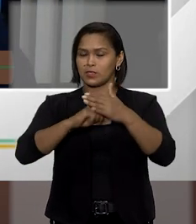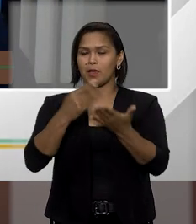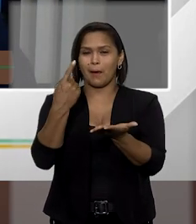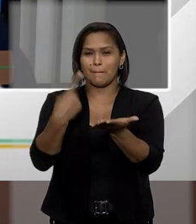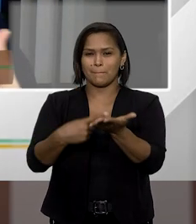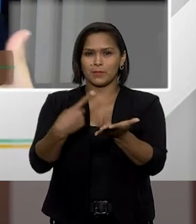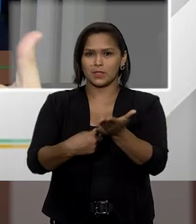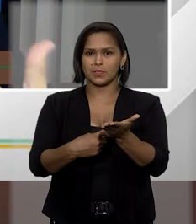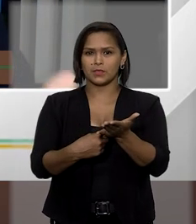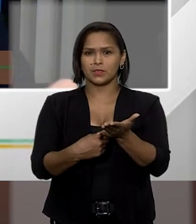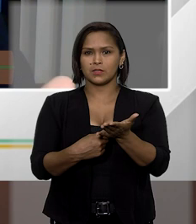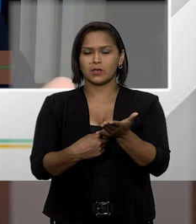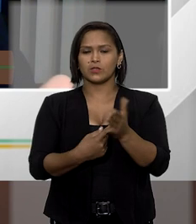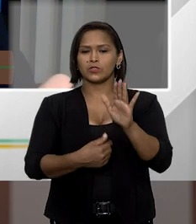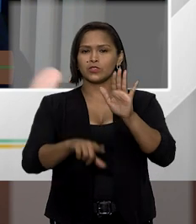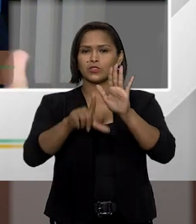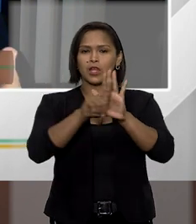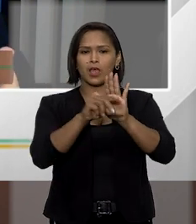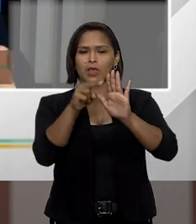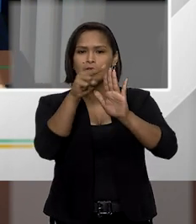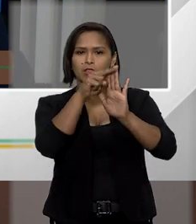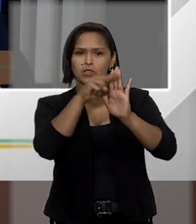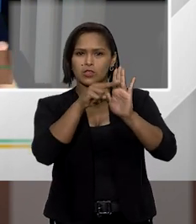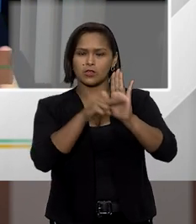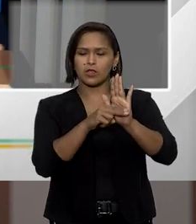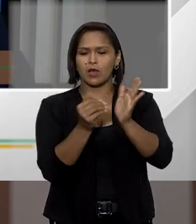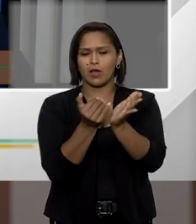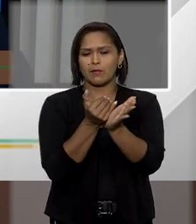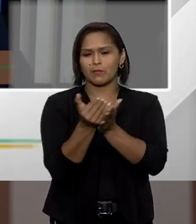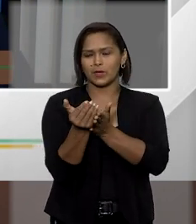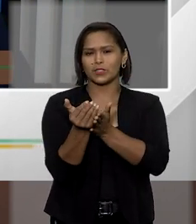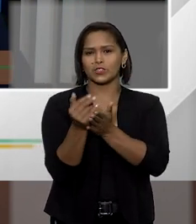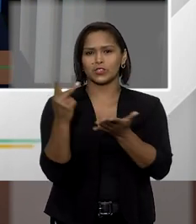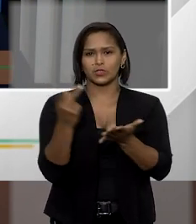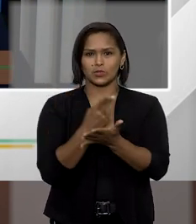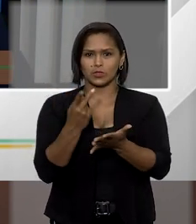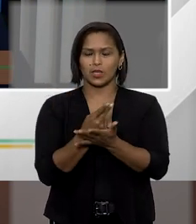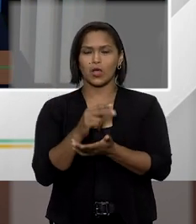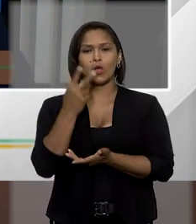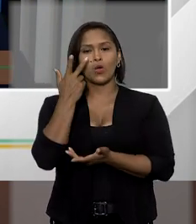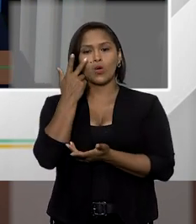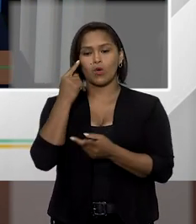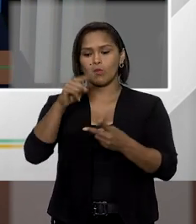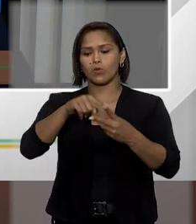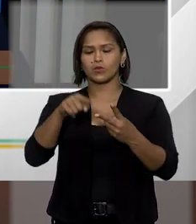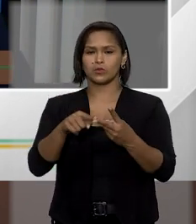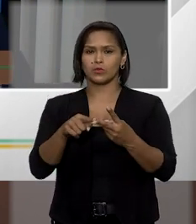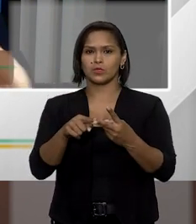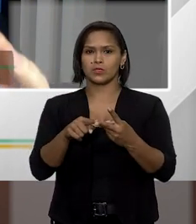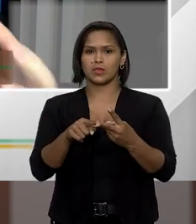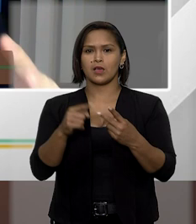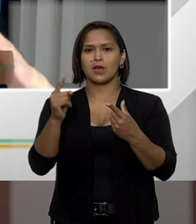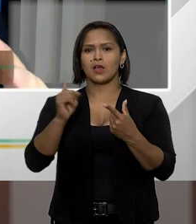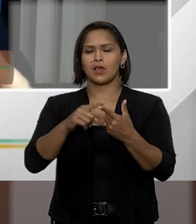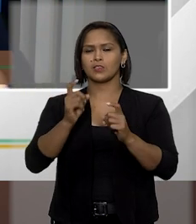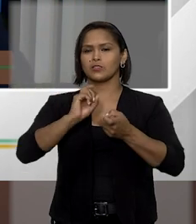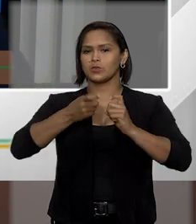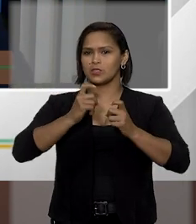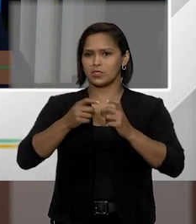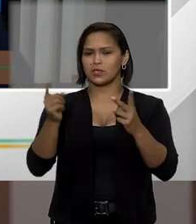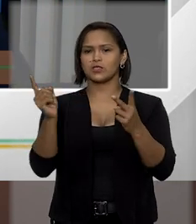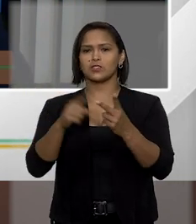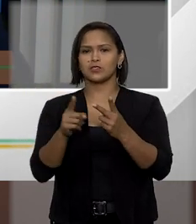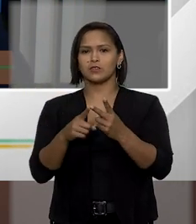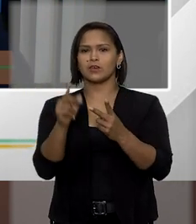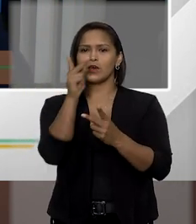à aplicação de sanções a partir do cometimento de atos ilícitos comuns a duas esferas, a esfera